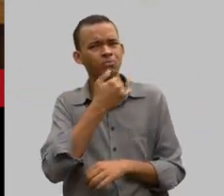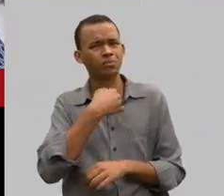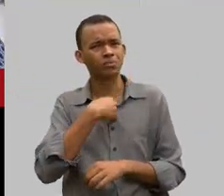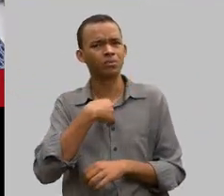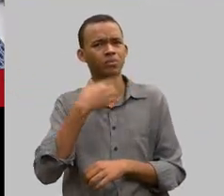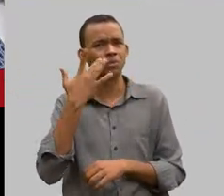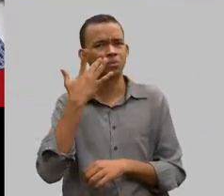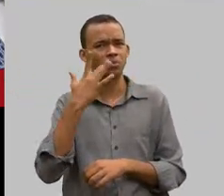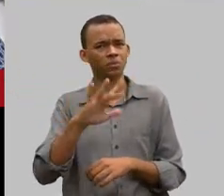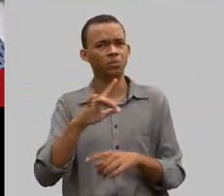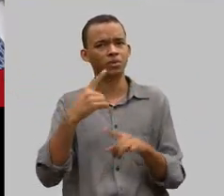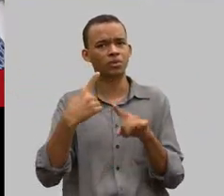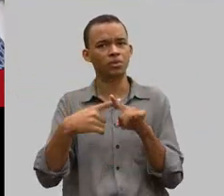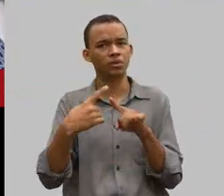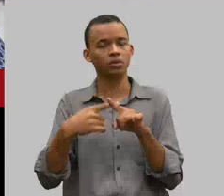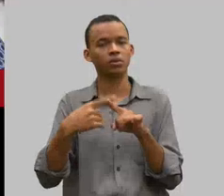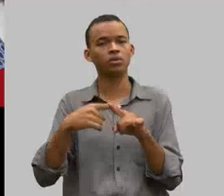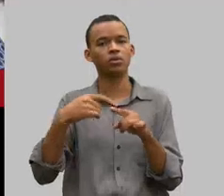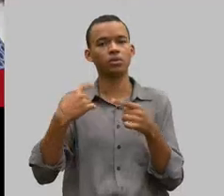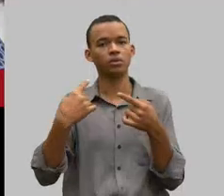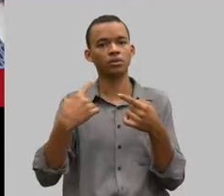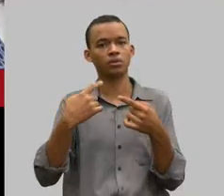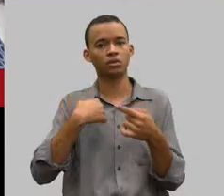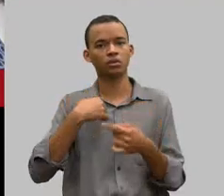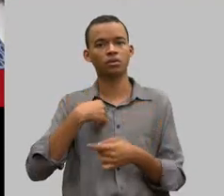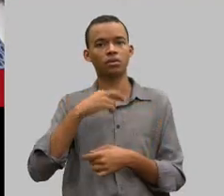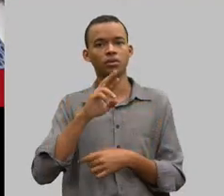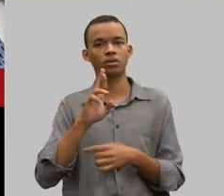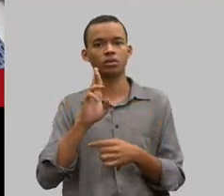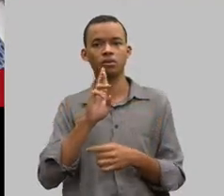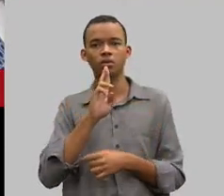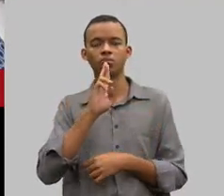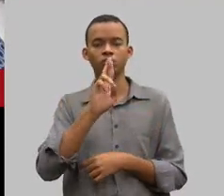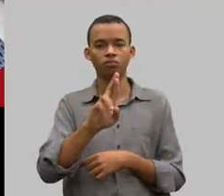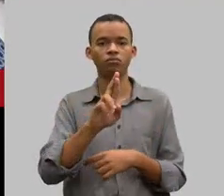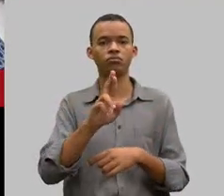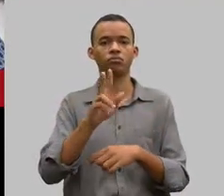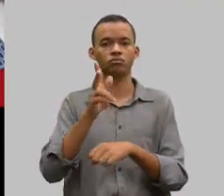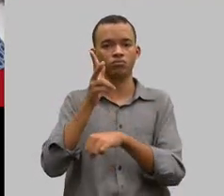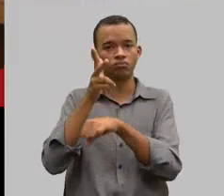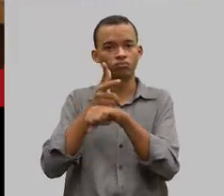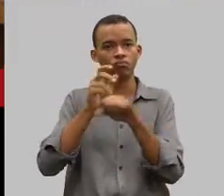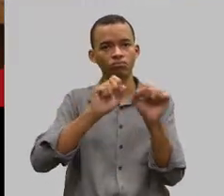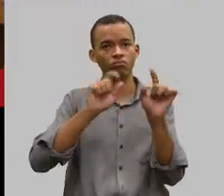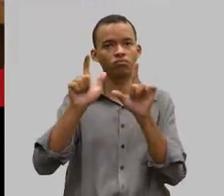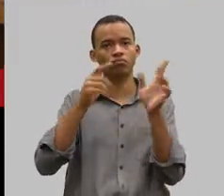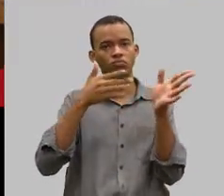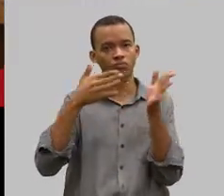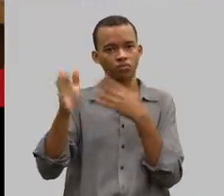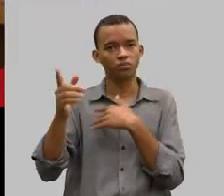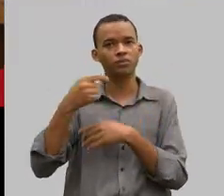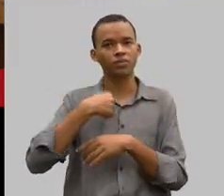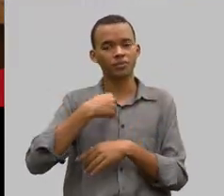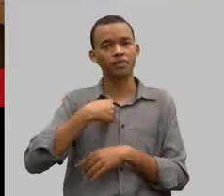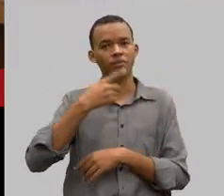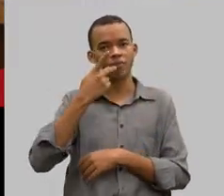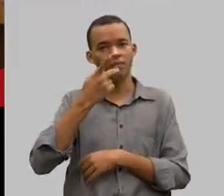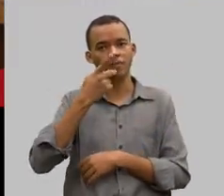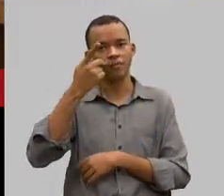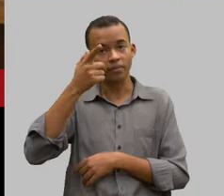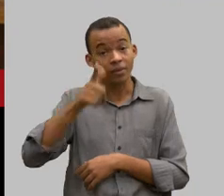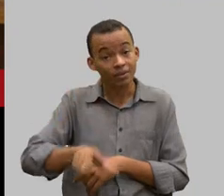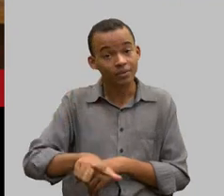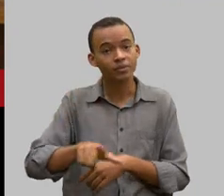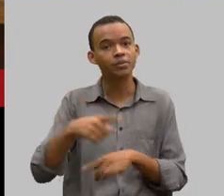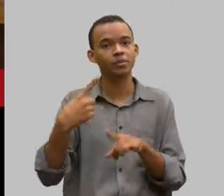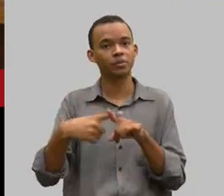falou que eu não apresentei eu vou repetir o que eu fiz na apresentação está lá então é um bom cont atenção repetir vou repetir